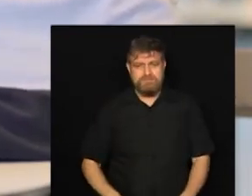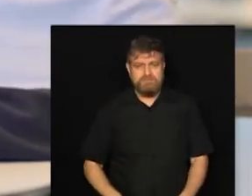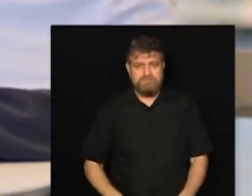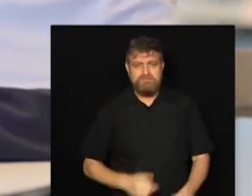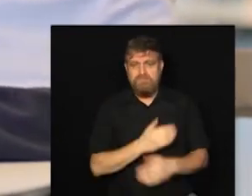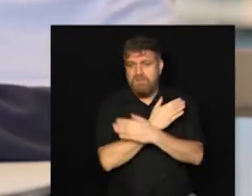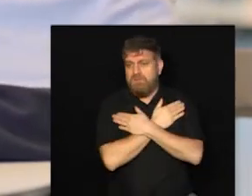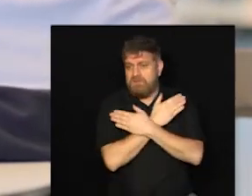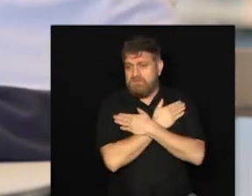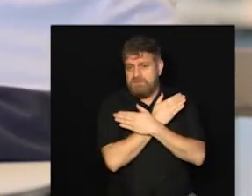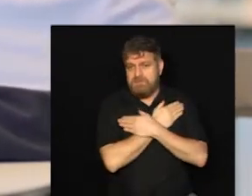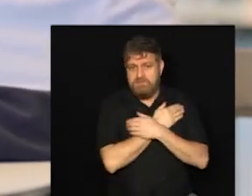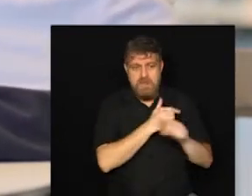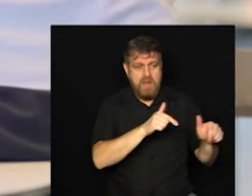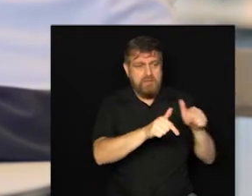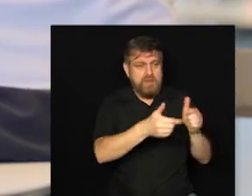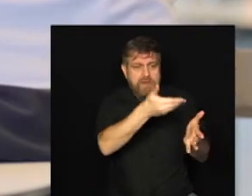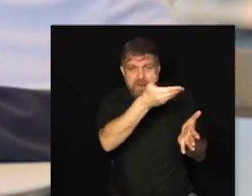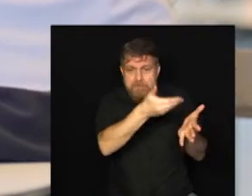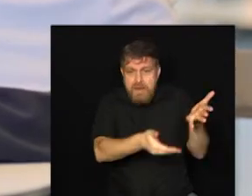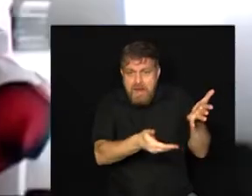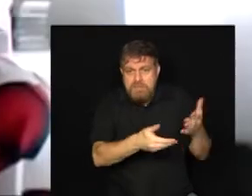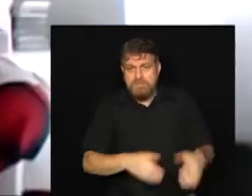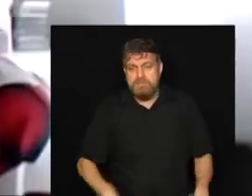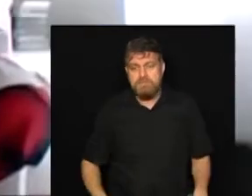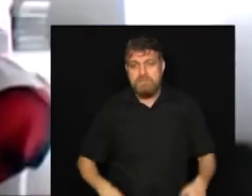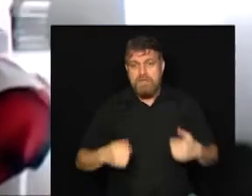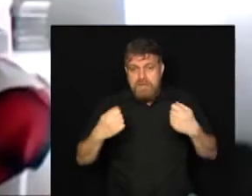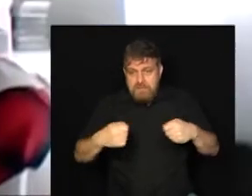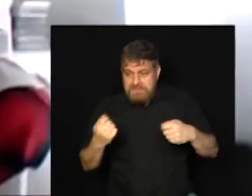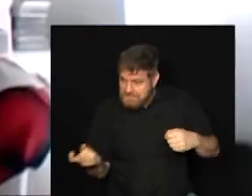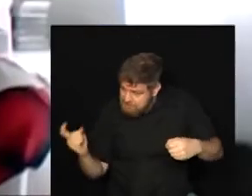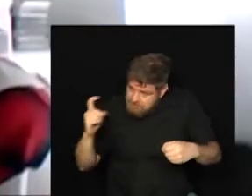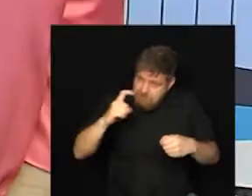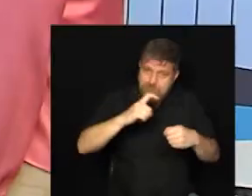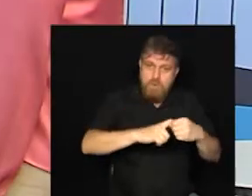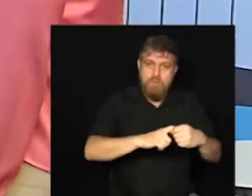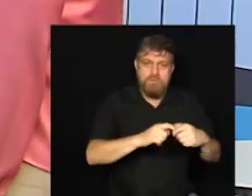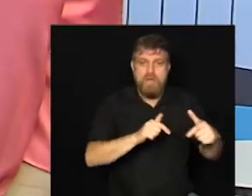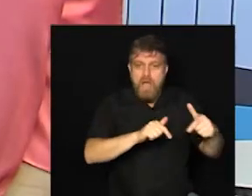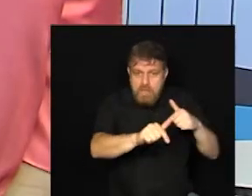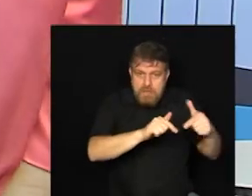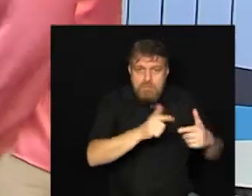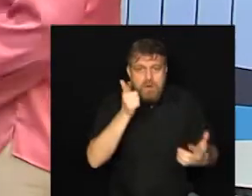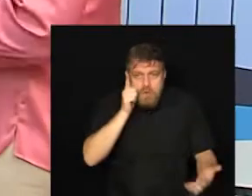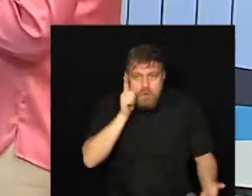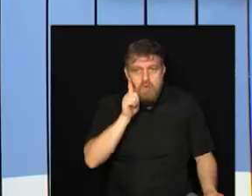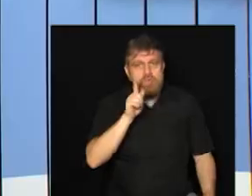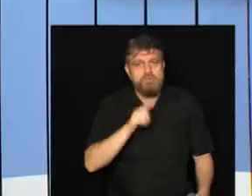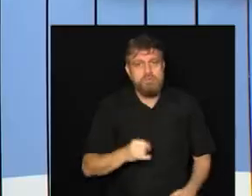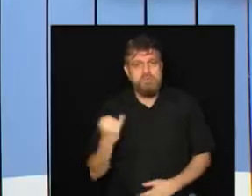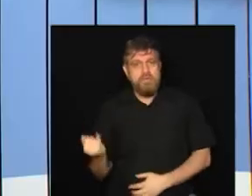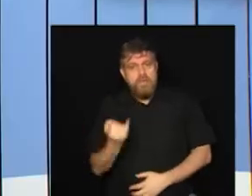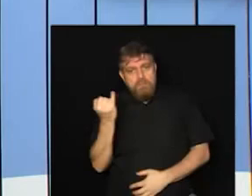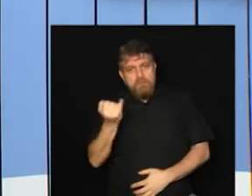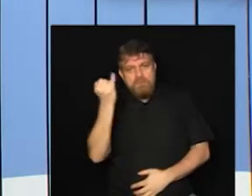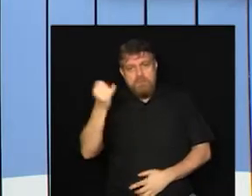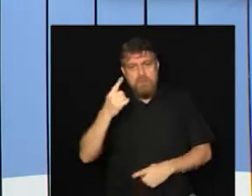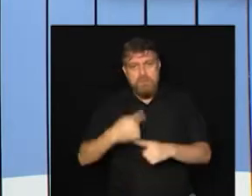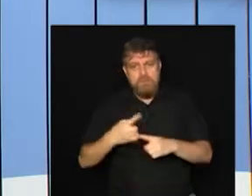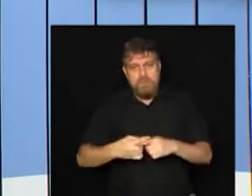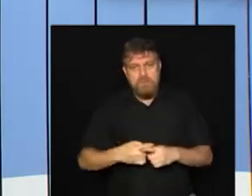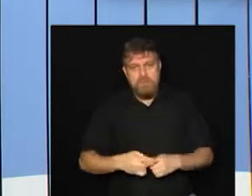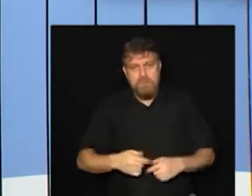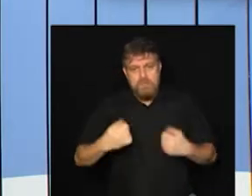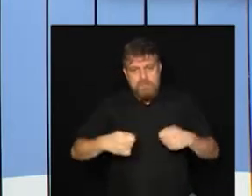causa do tratamento do mercado de trabalho e precisam ser inseridas no mercado de trabalho. Isso é muito importante, porque elas